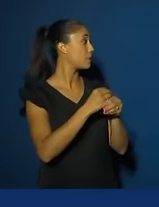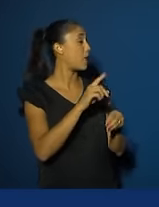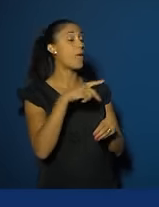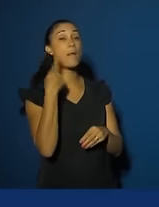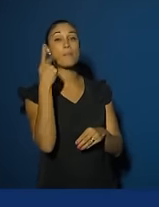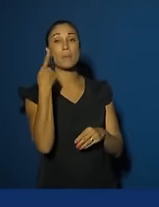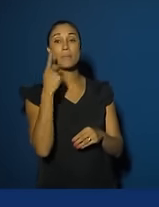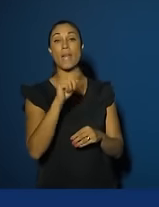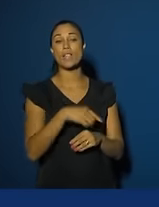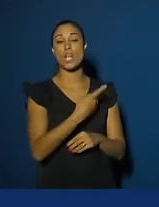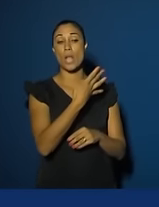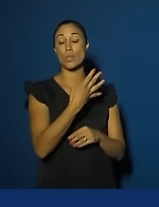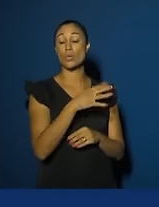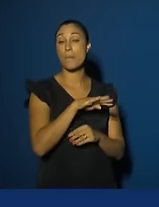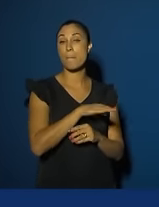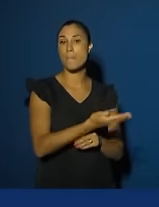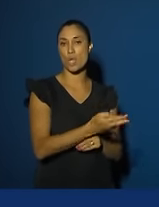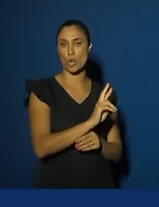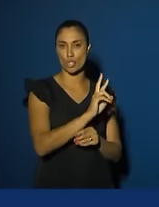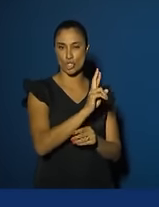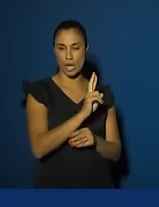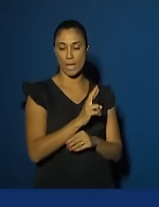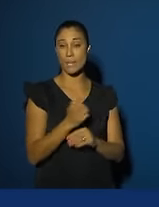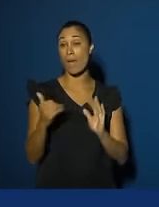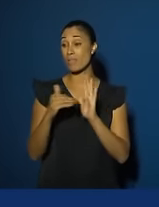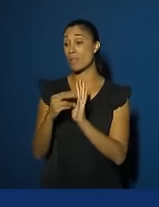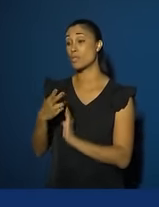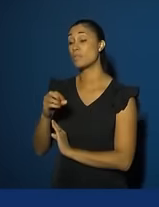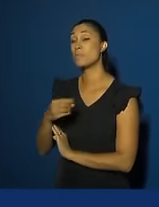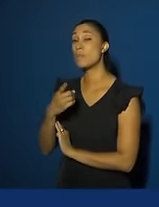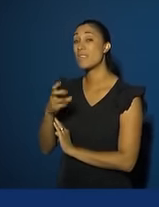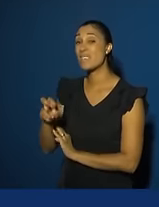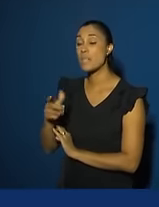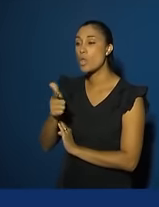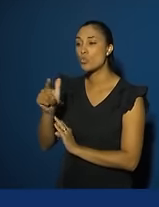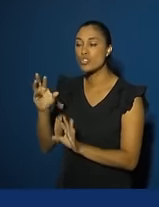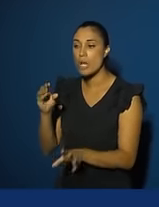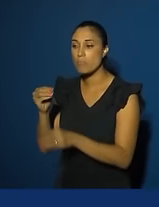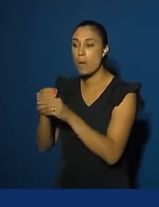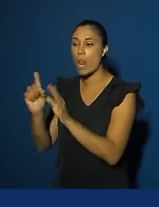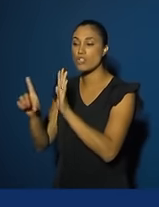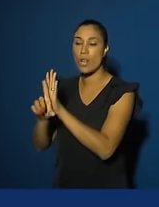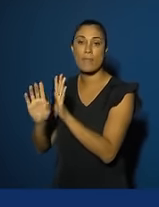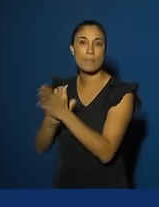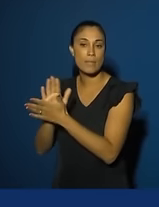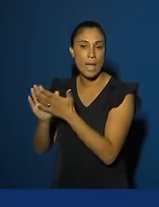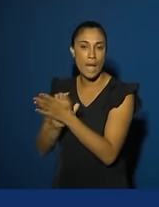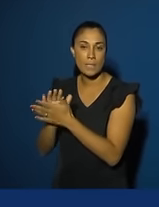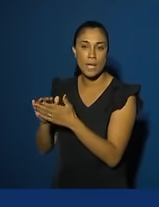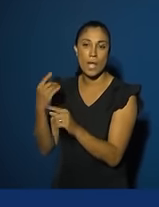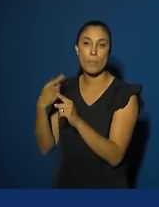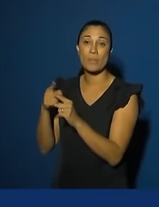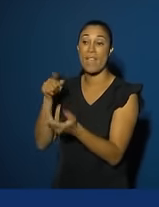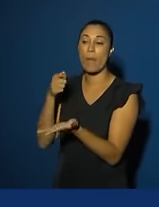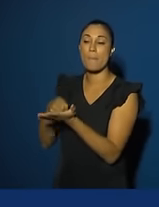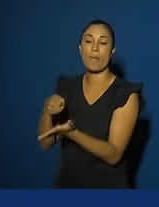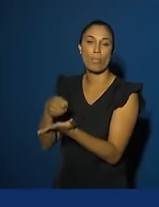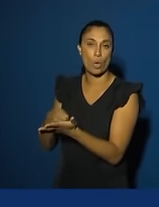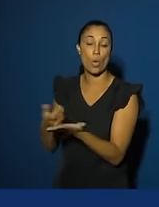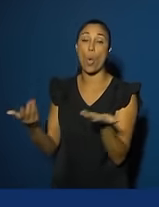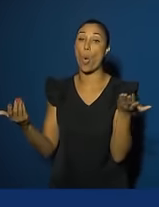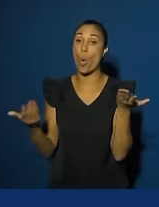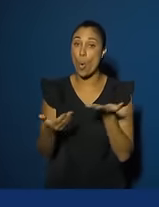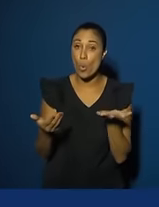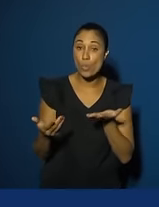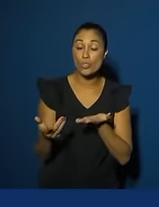12 14 bilhões de reais até 2015 não existia emenda impositiva que é aquela emenda de execução obrigatória